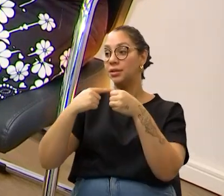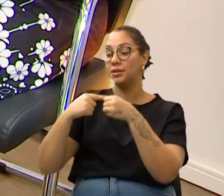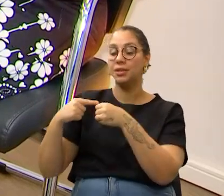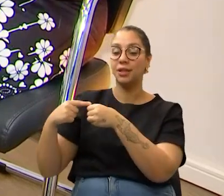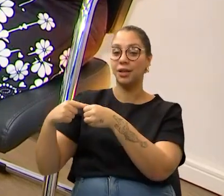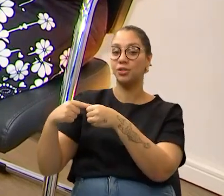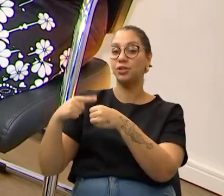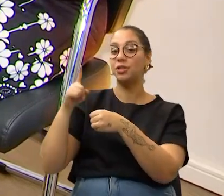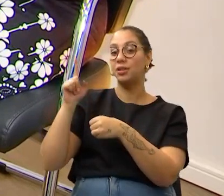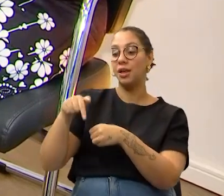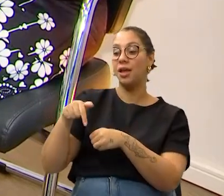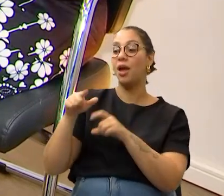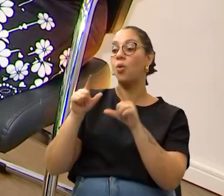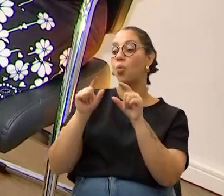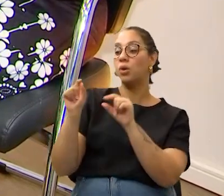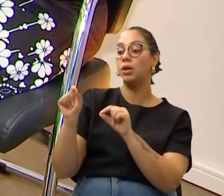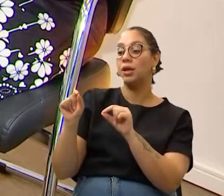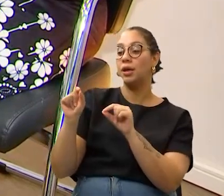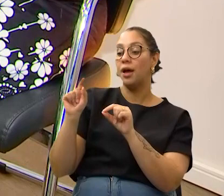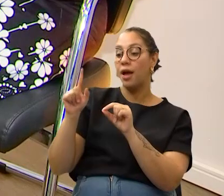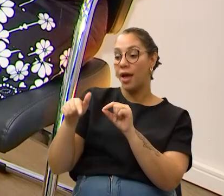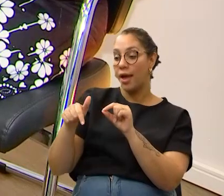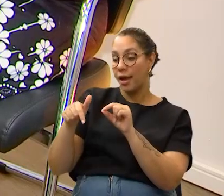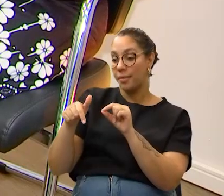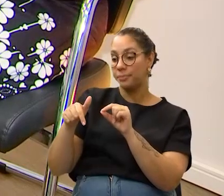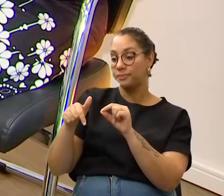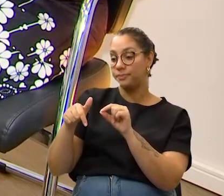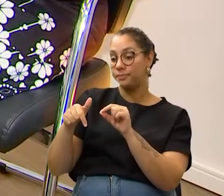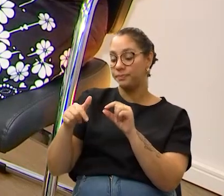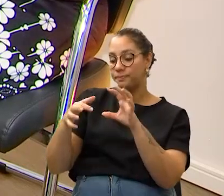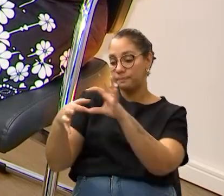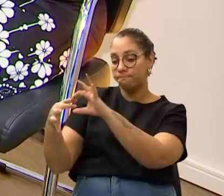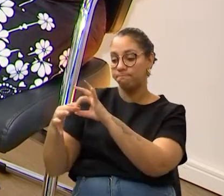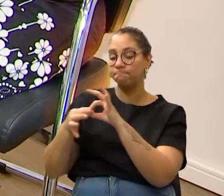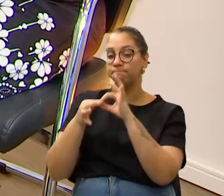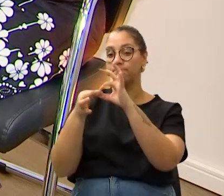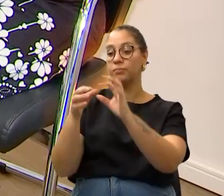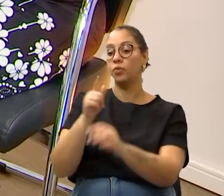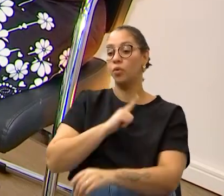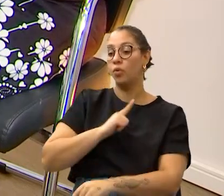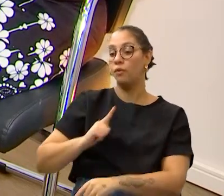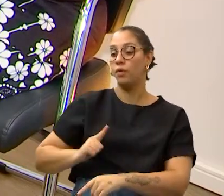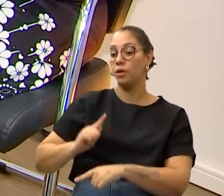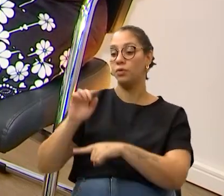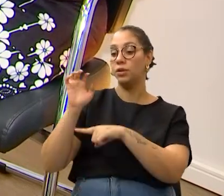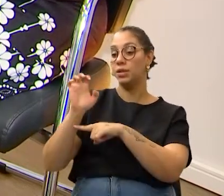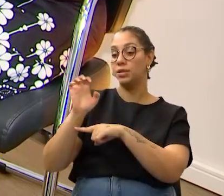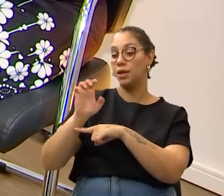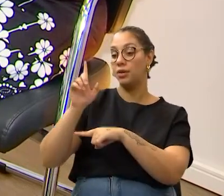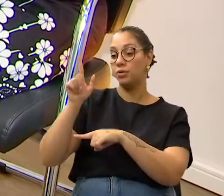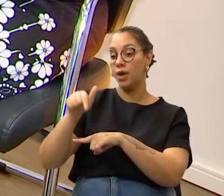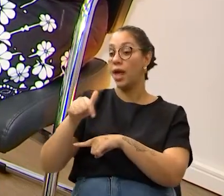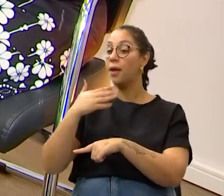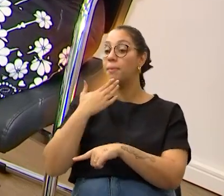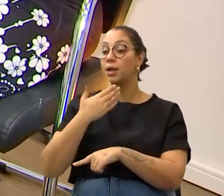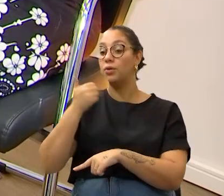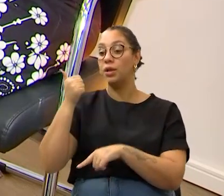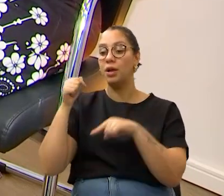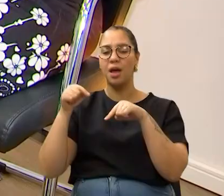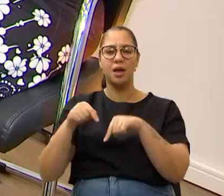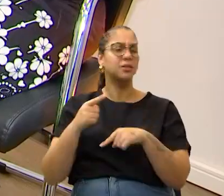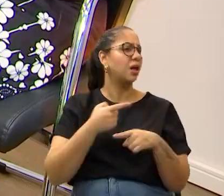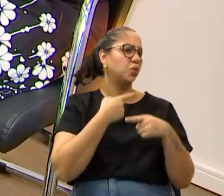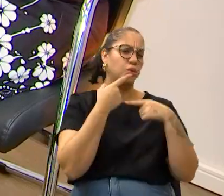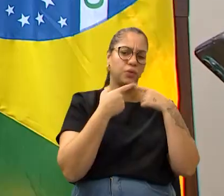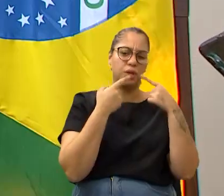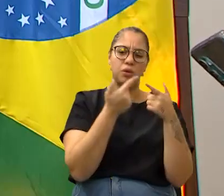quando chega a ponto, né, de fazer toda essa interface com o governo do estado para trazer uma melhoria como essa?